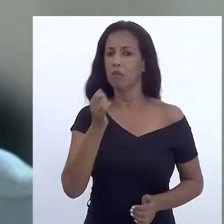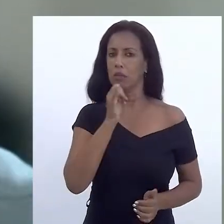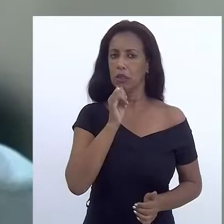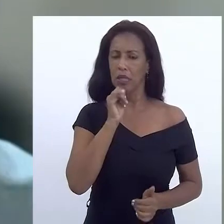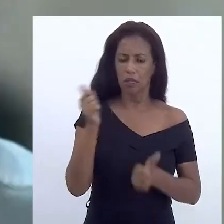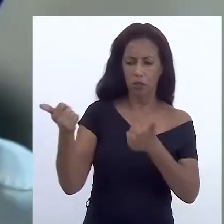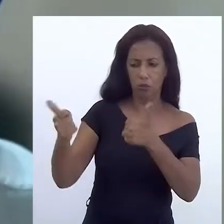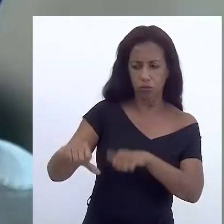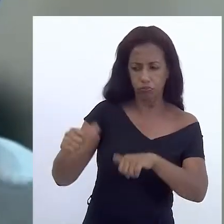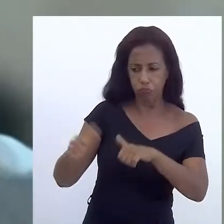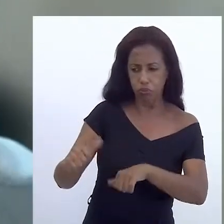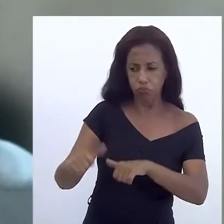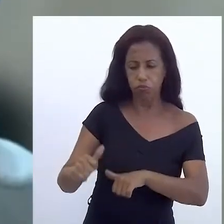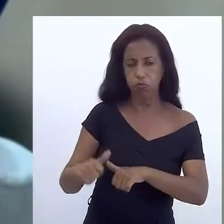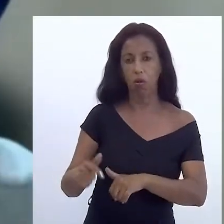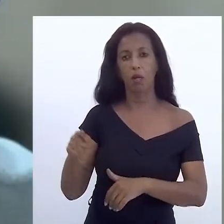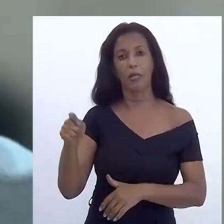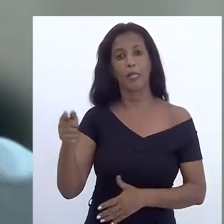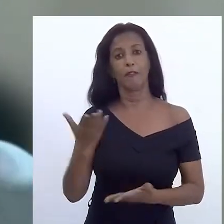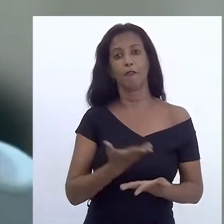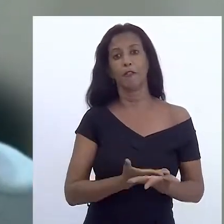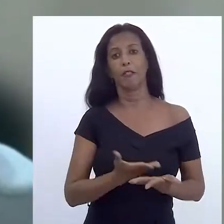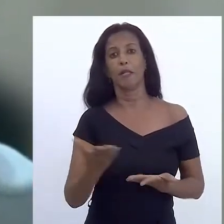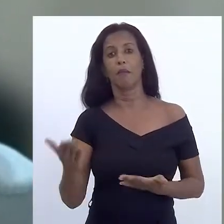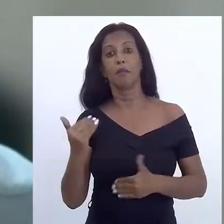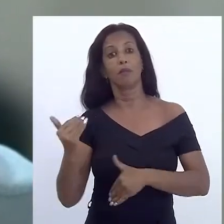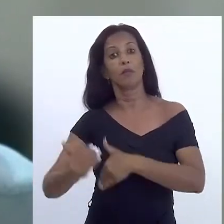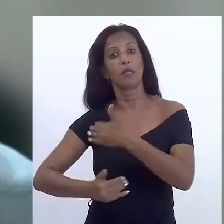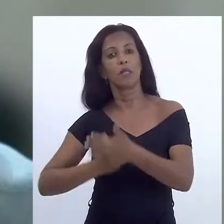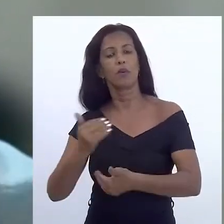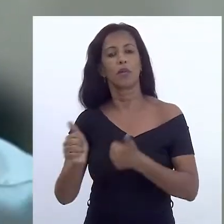ele foi encaminhado e demos sequência ao